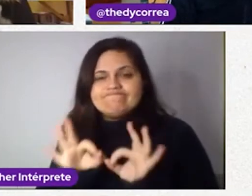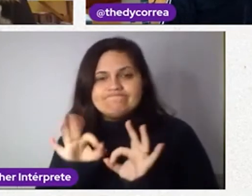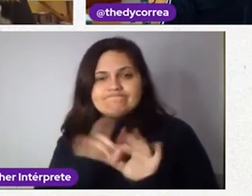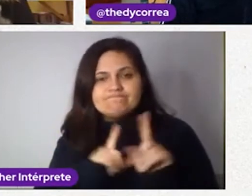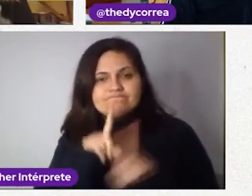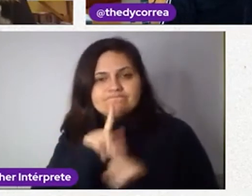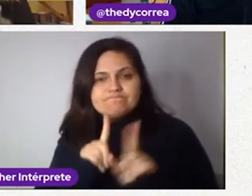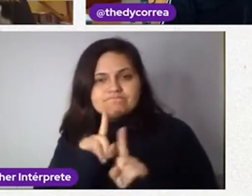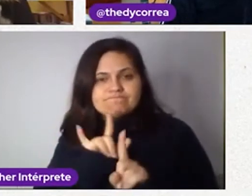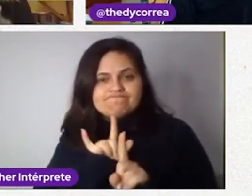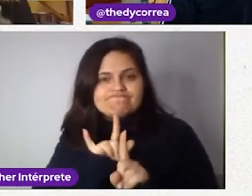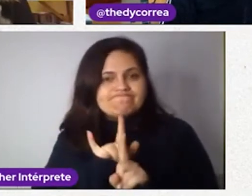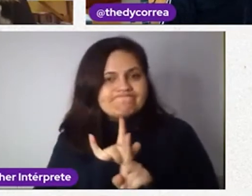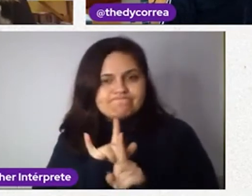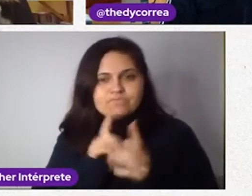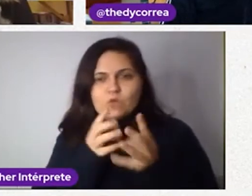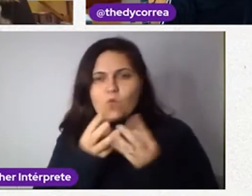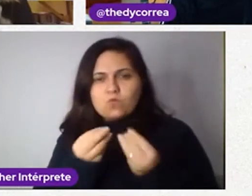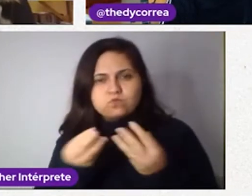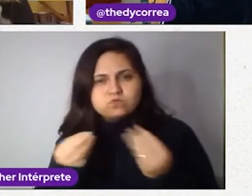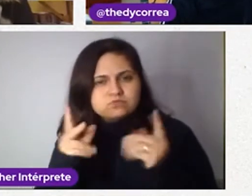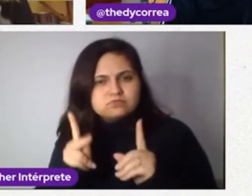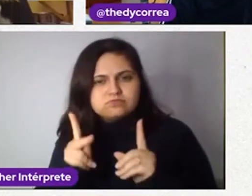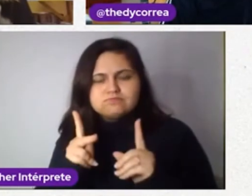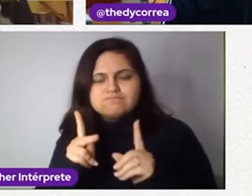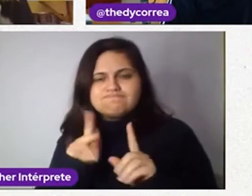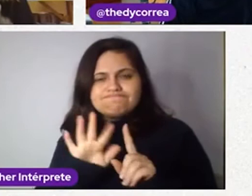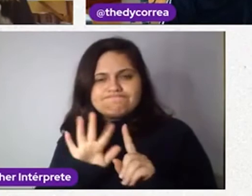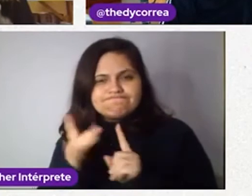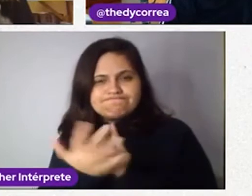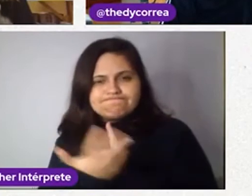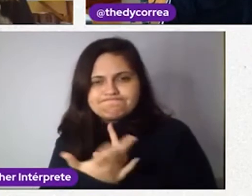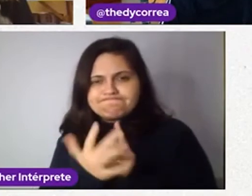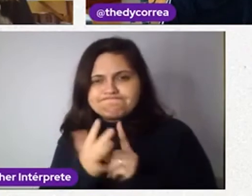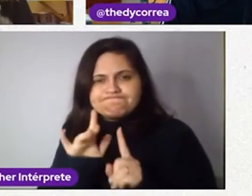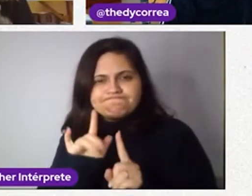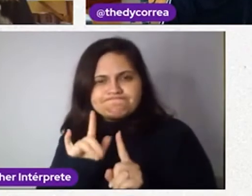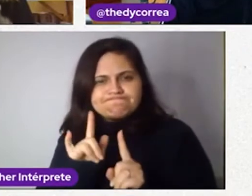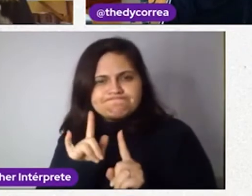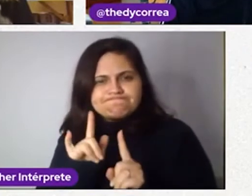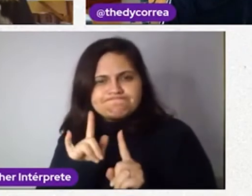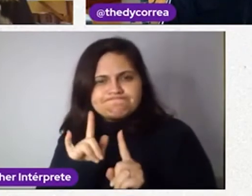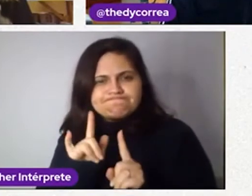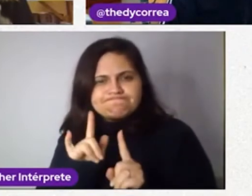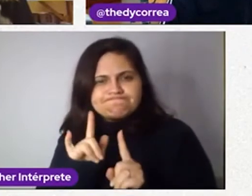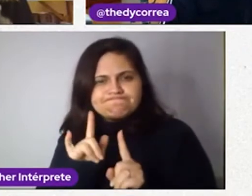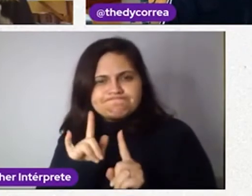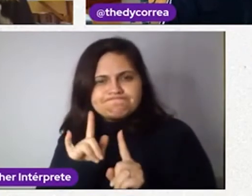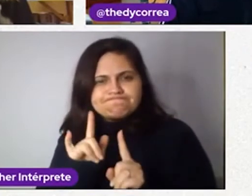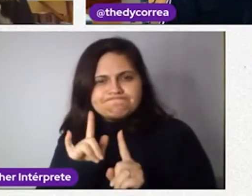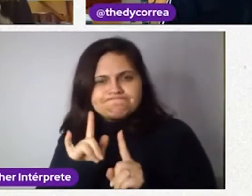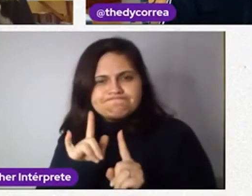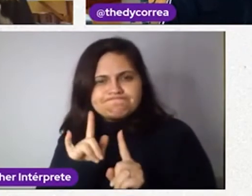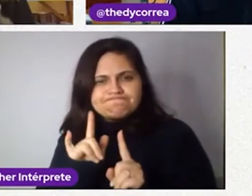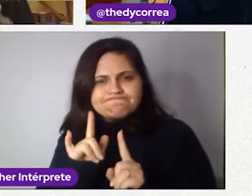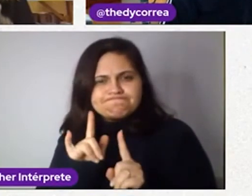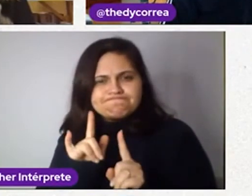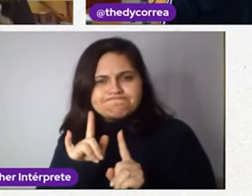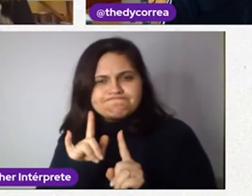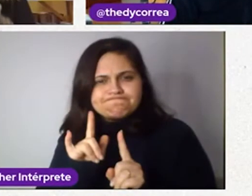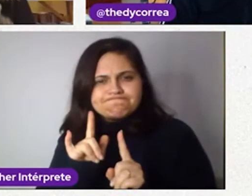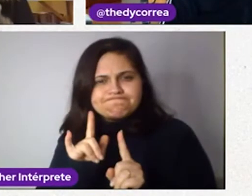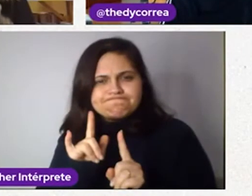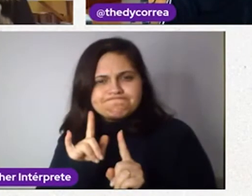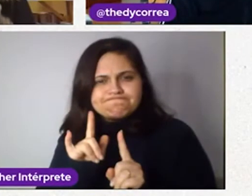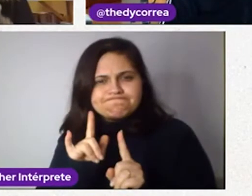alguém, ou muitas pessoas em torno delas que as amavam e que elas foram privadas da presença dessa pessoa. A gente